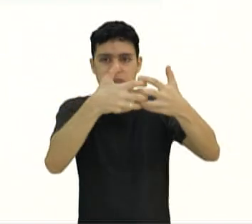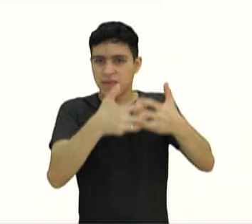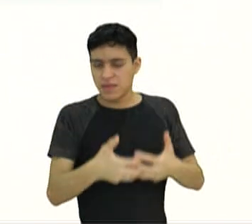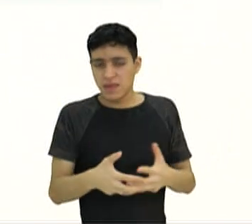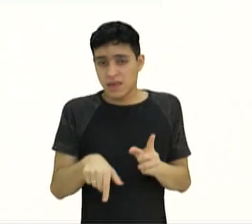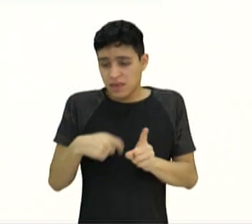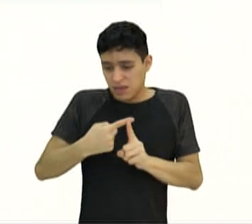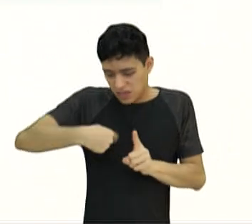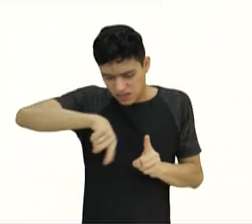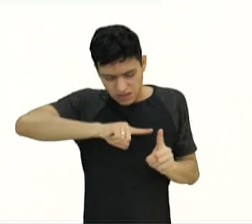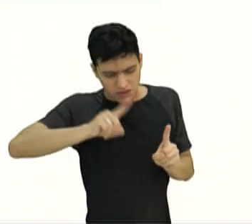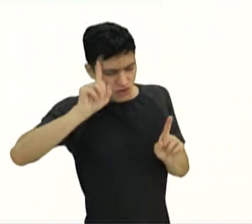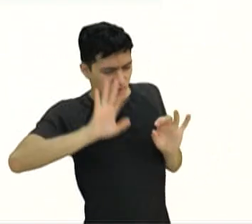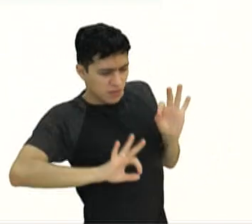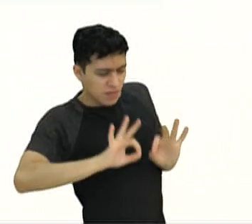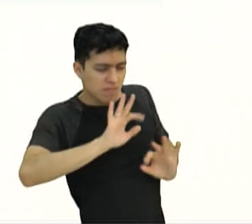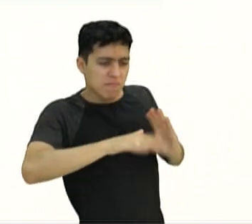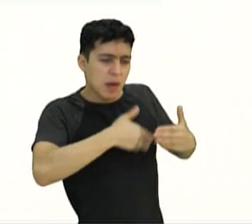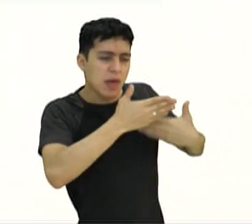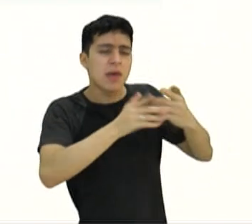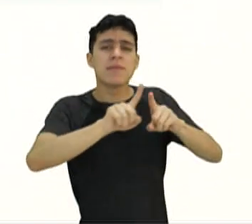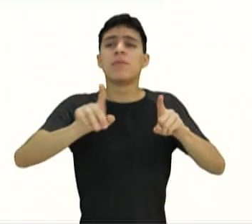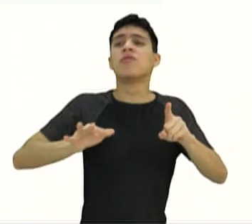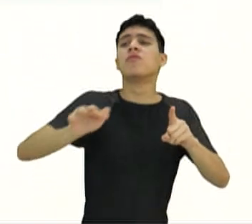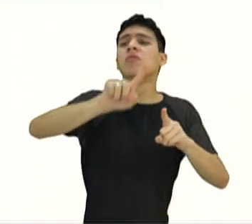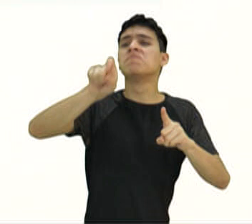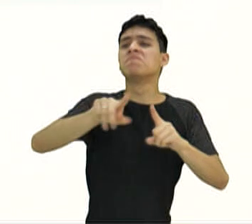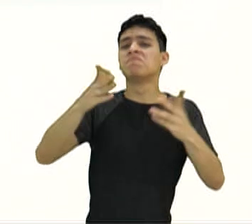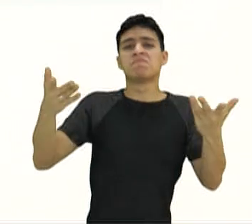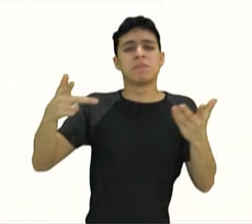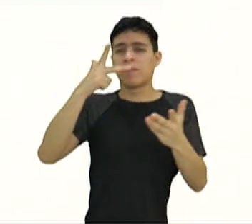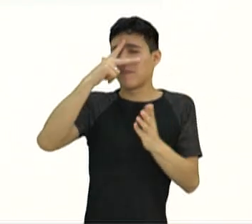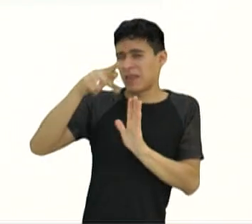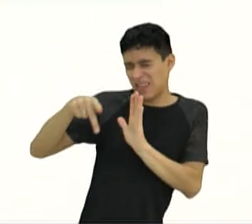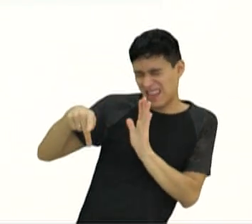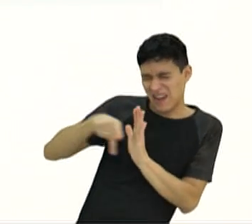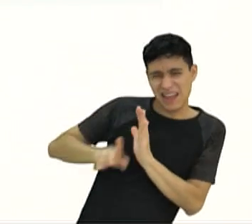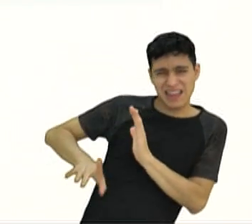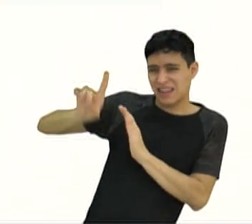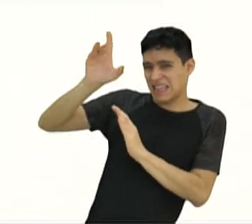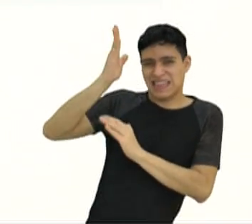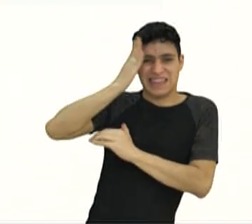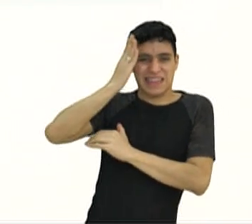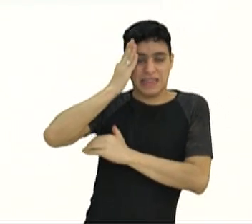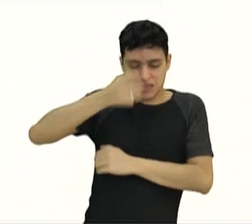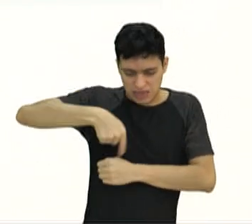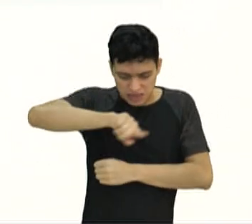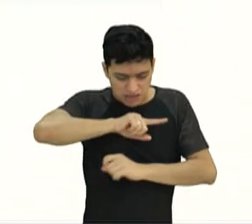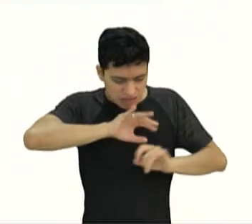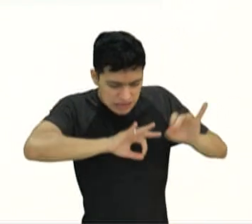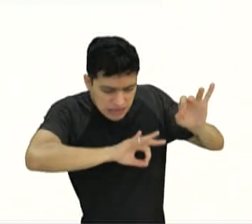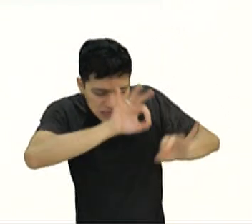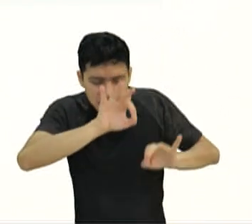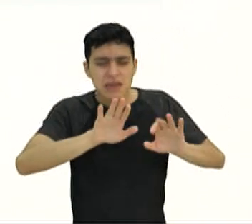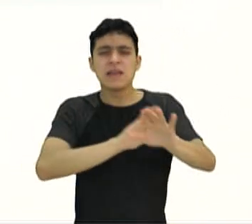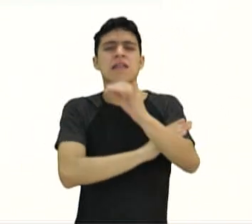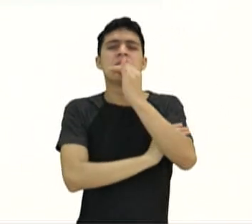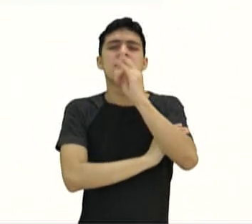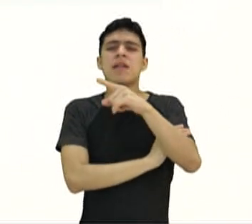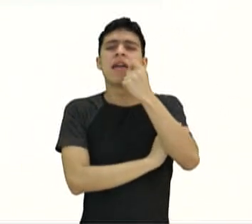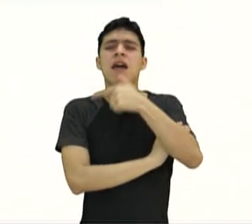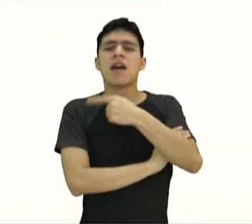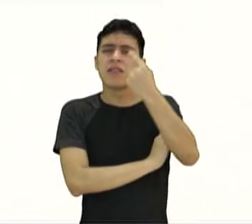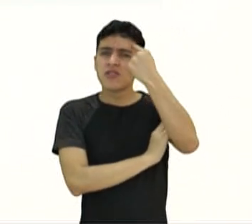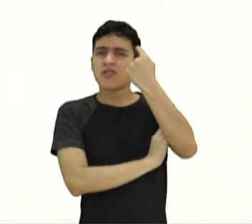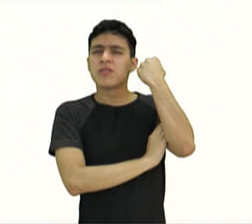gente programe o nosso dia a dia, a nossa vida, mas o nosso futuro é bem aquela história, Deus pertence. A gente se organiza. Quem, sabe, engraçado, eu estava pensando